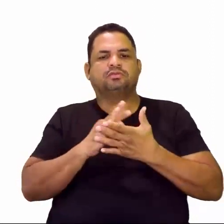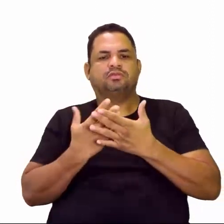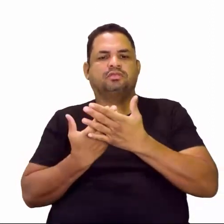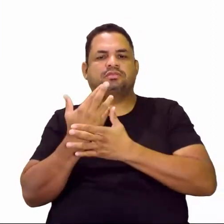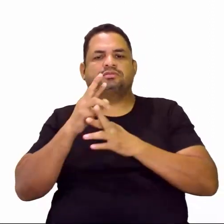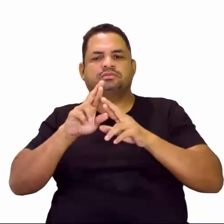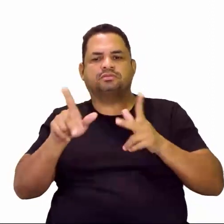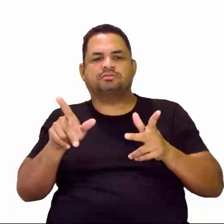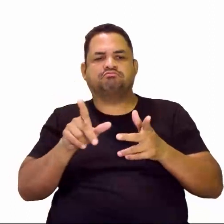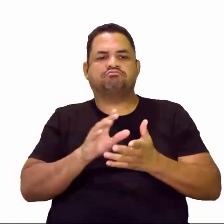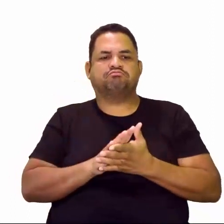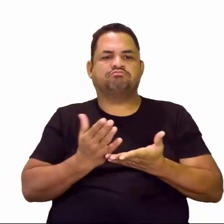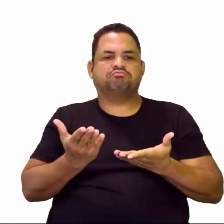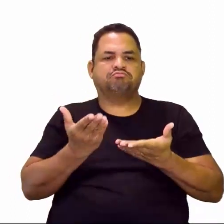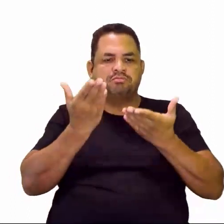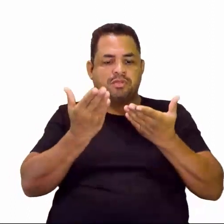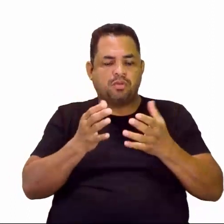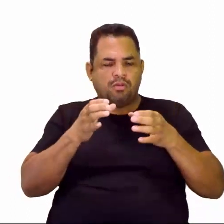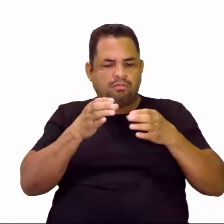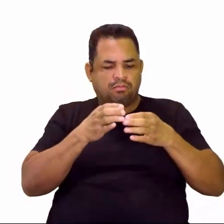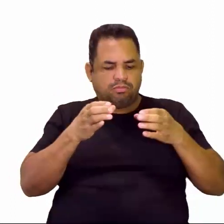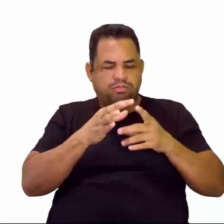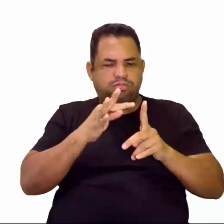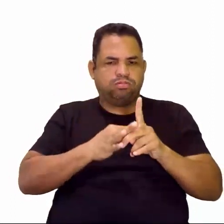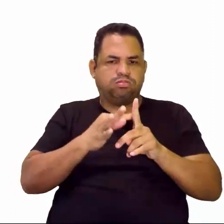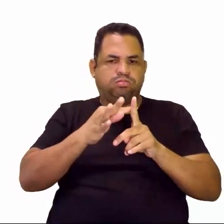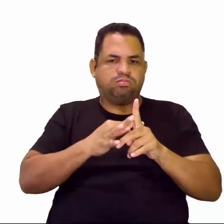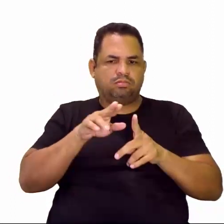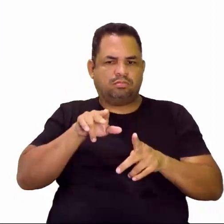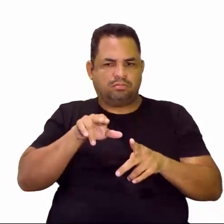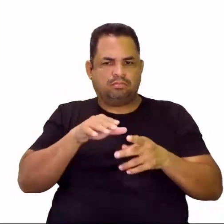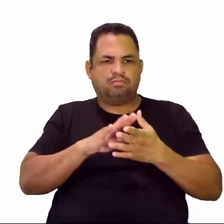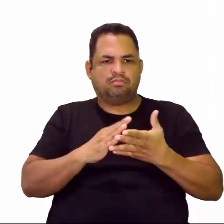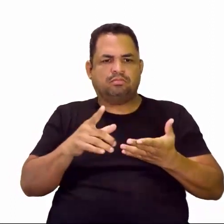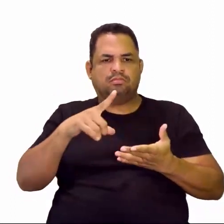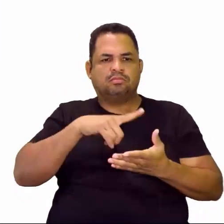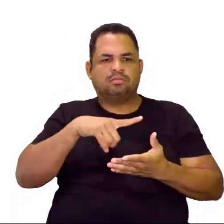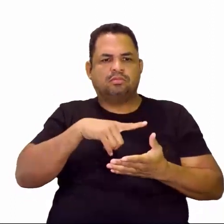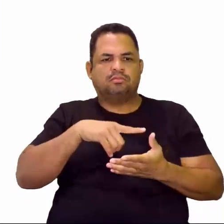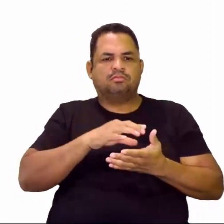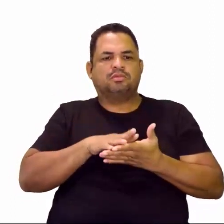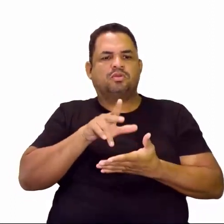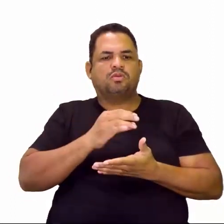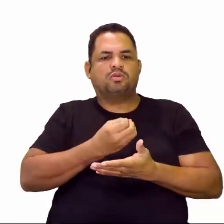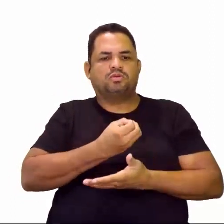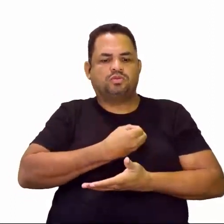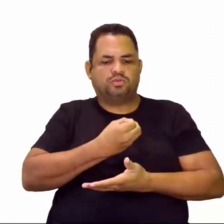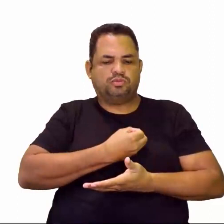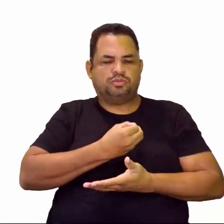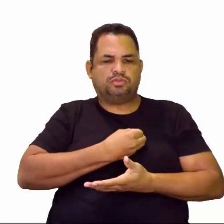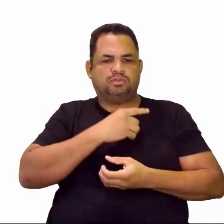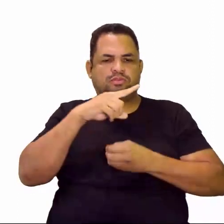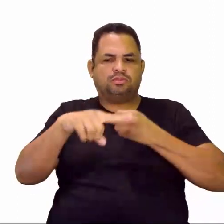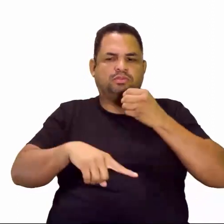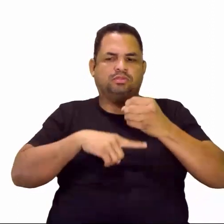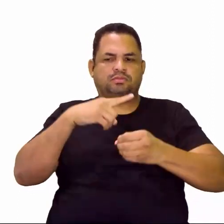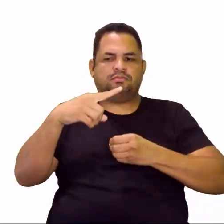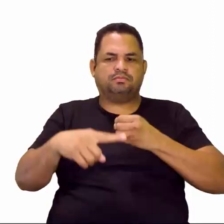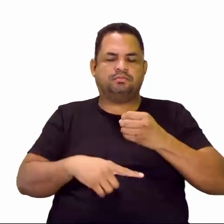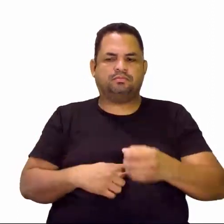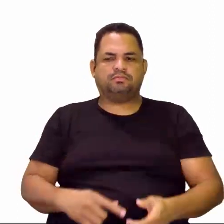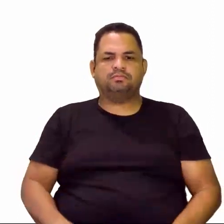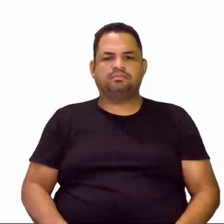gases diferentes, nas mesmas condições de pressão e temperatura, contêm o mesmo número